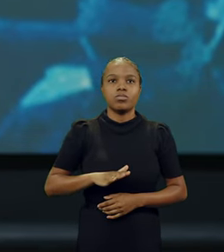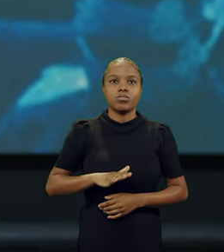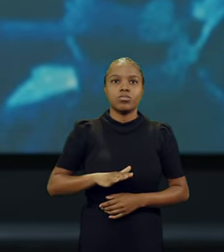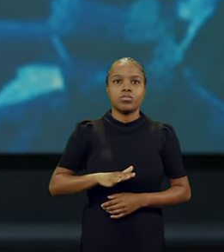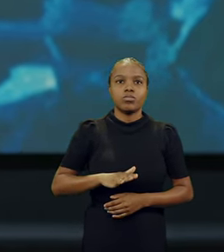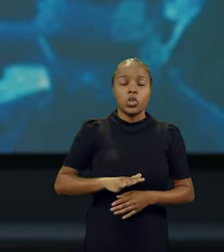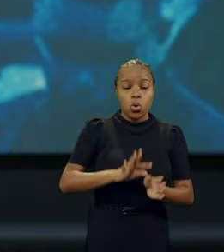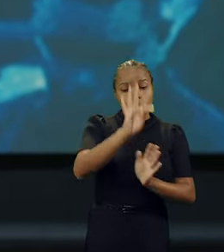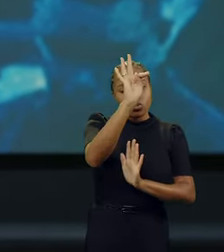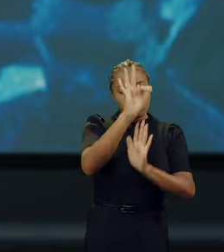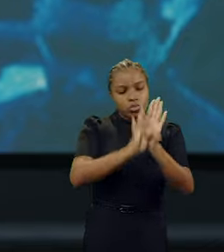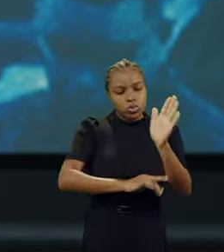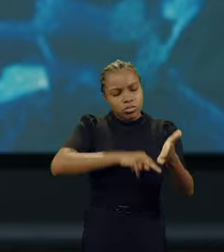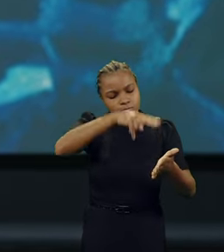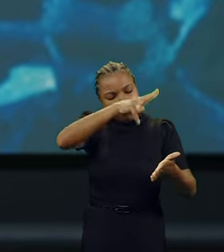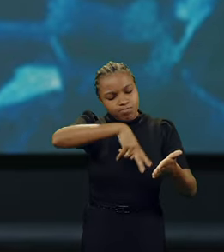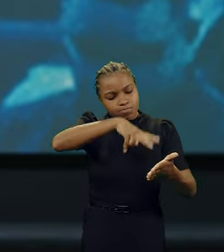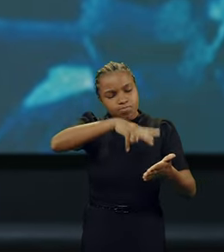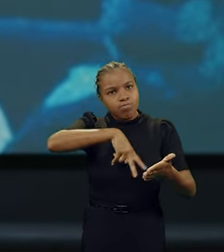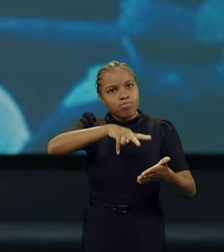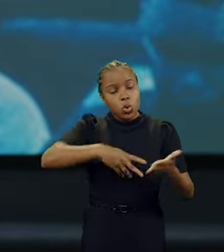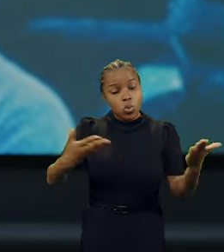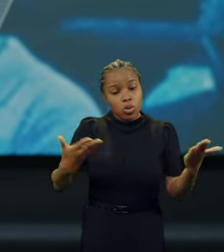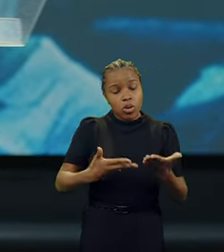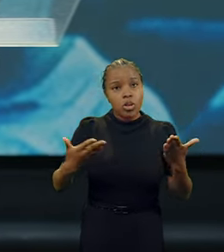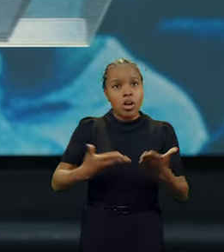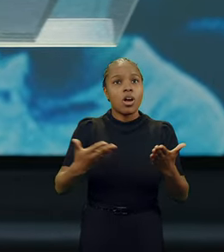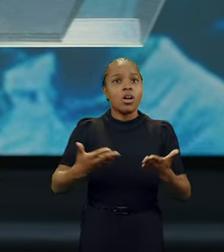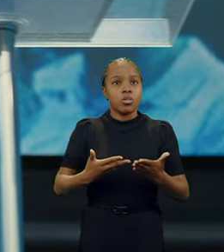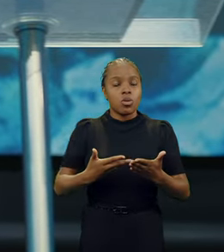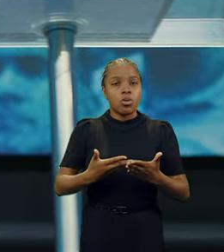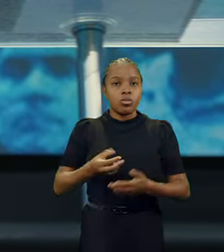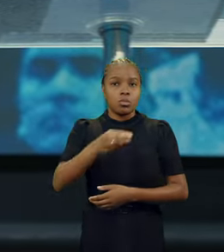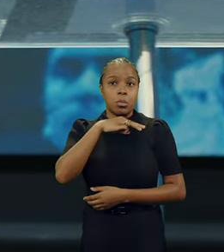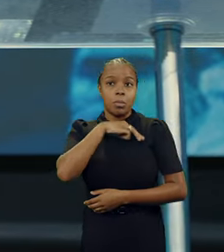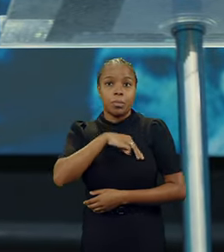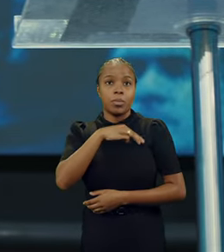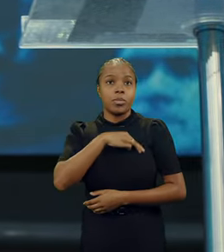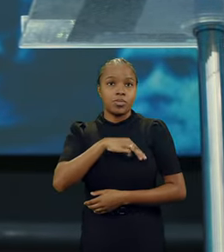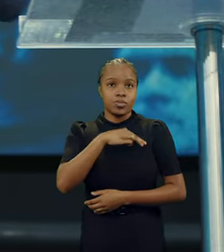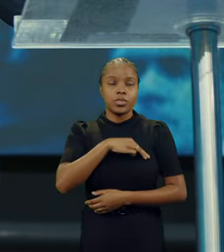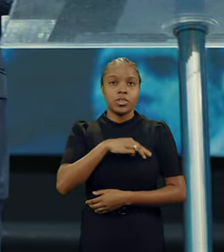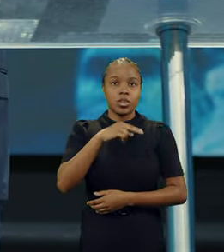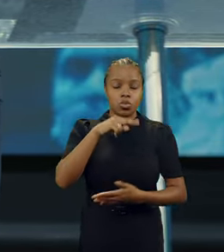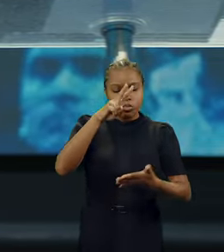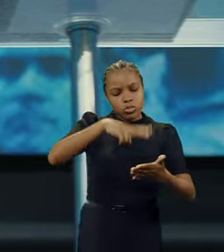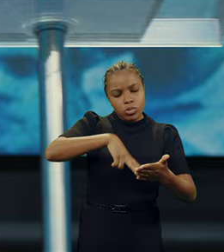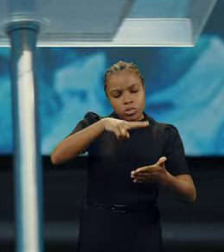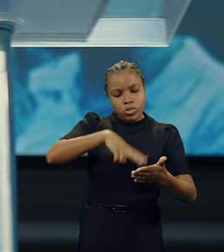No texto que nós lemos no Evangelho de Jesus, escrito por Mateus,